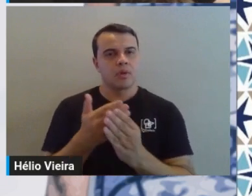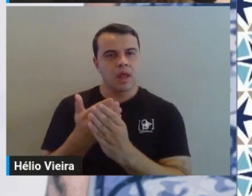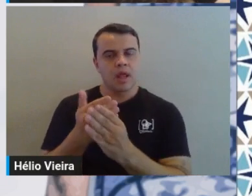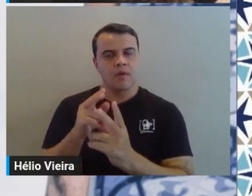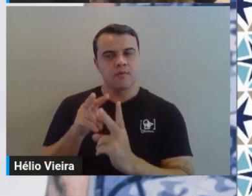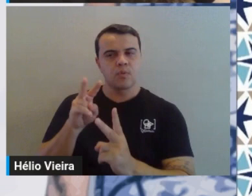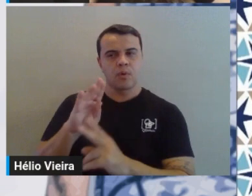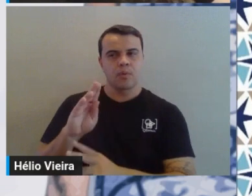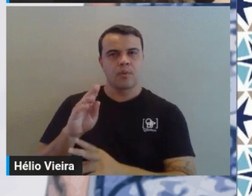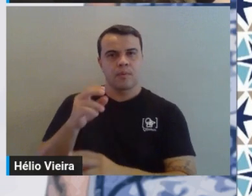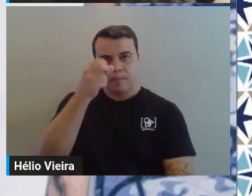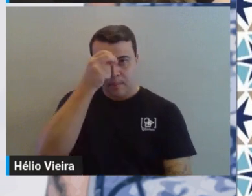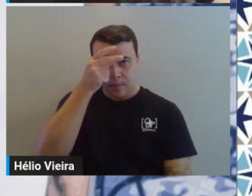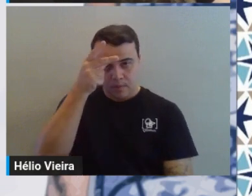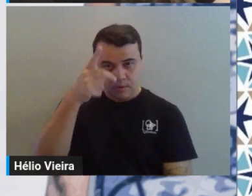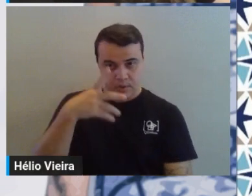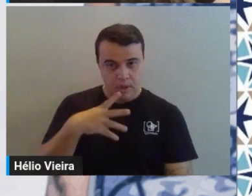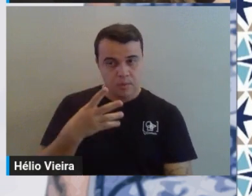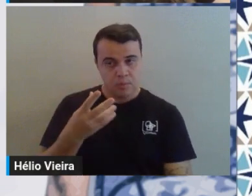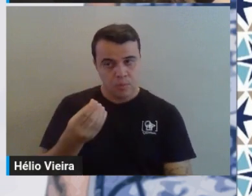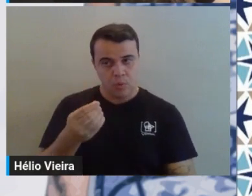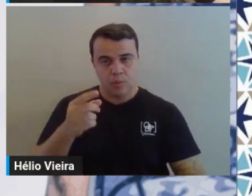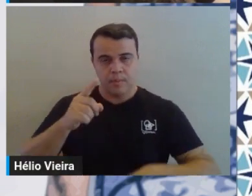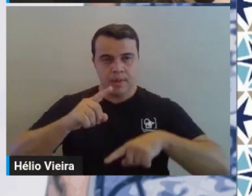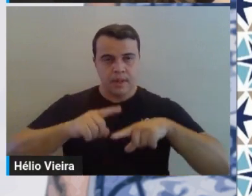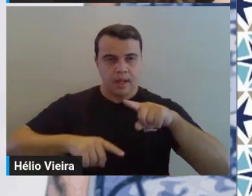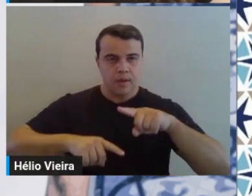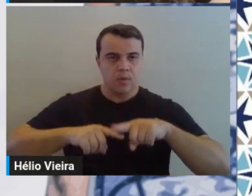prefeitura tem muito material